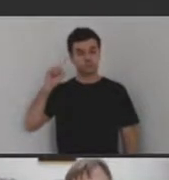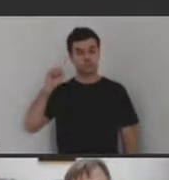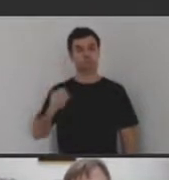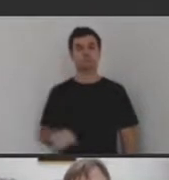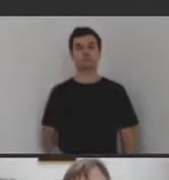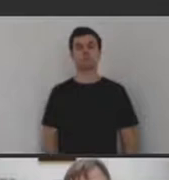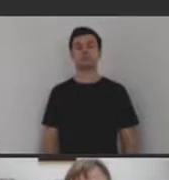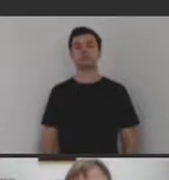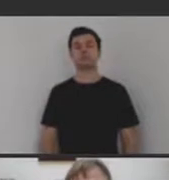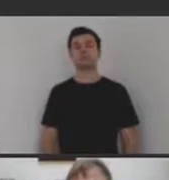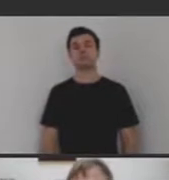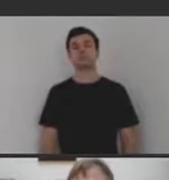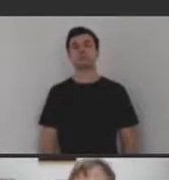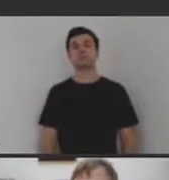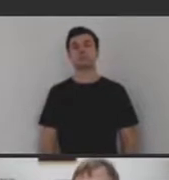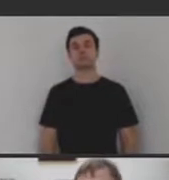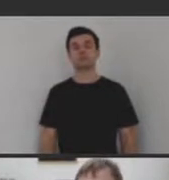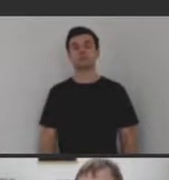excelência.